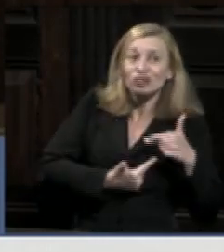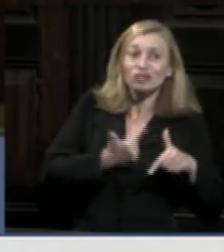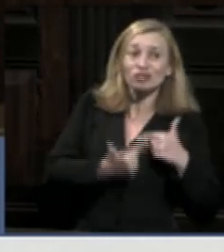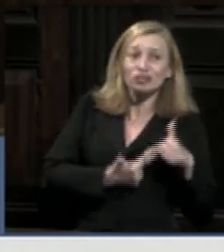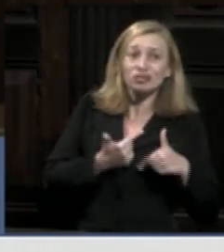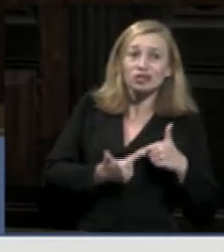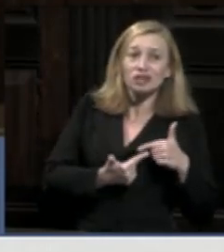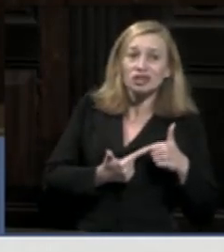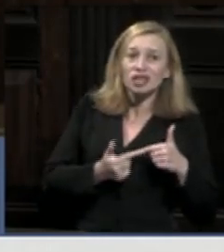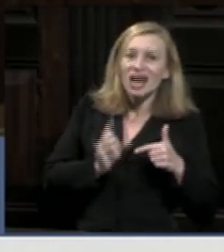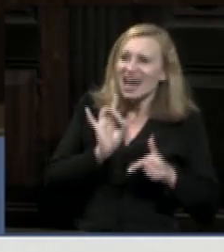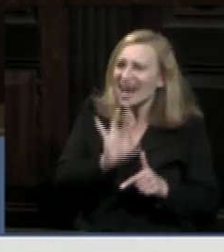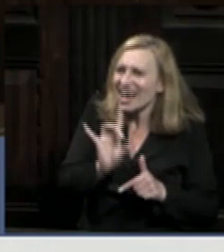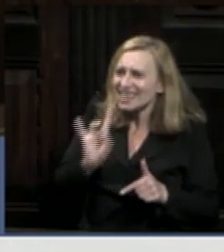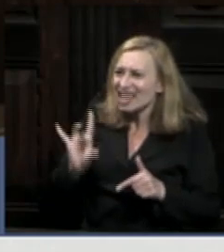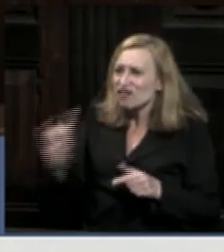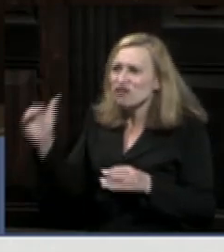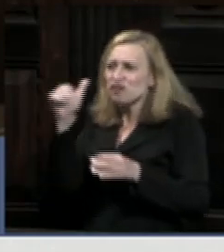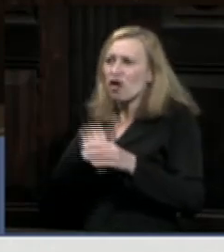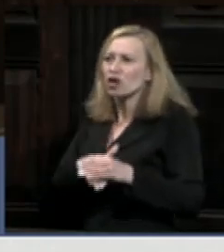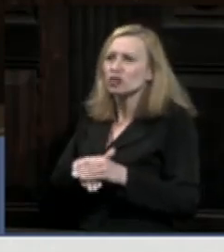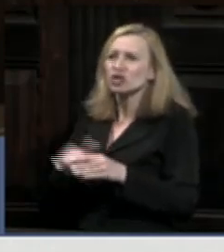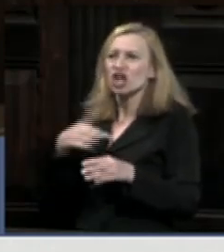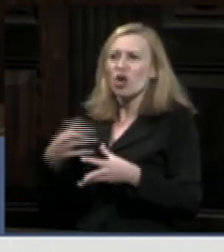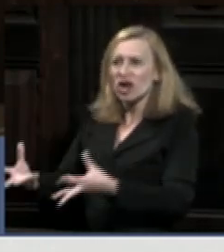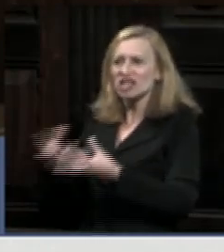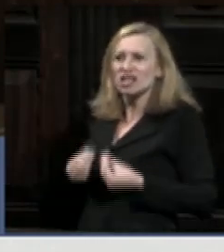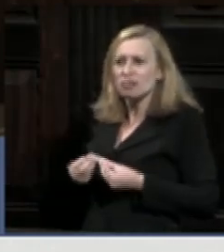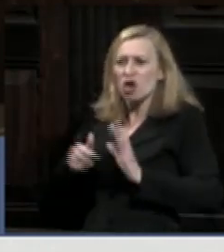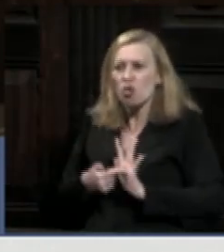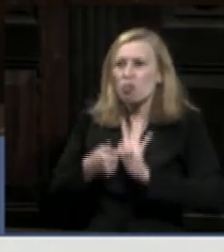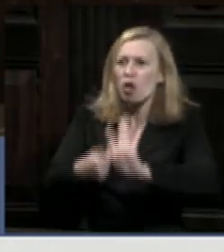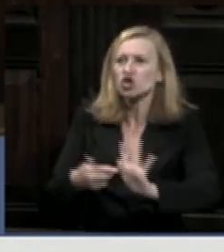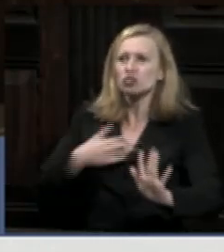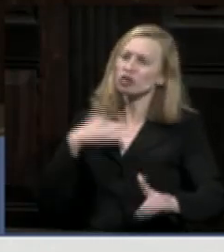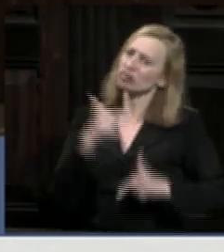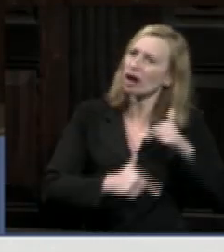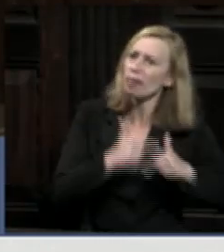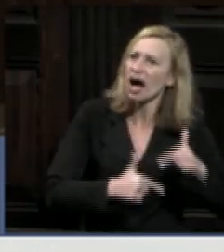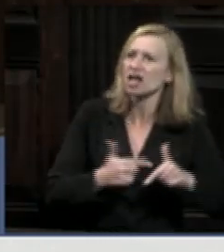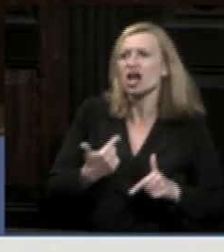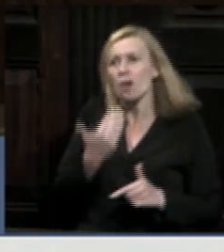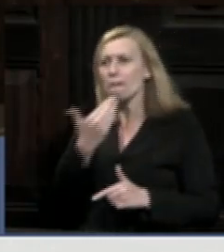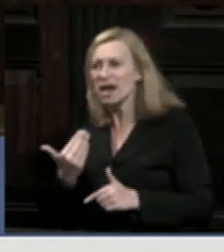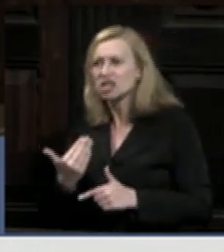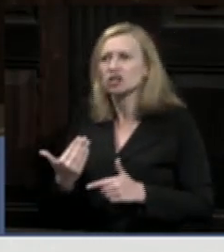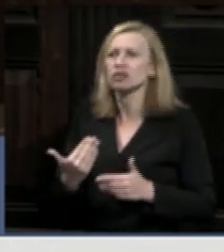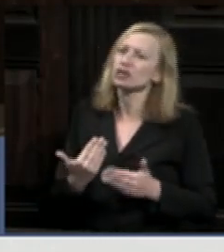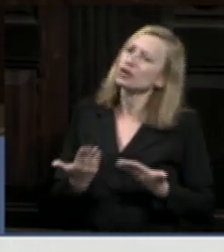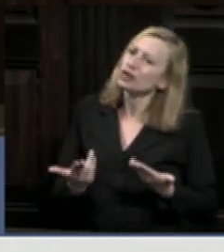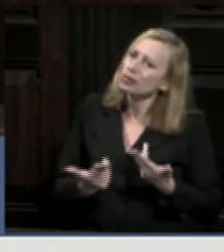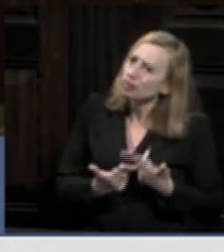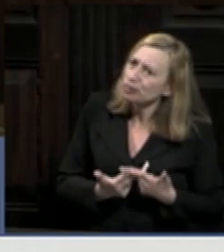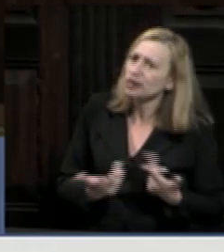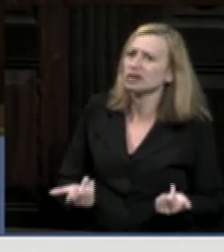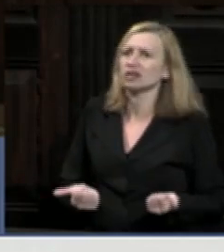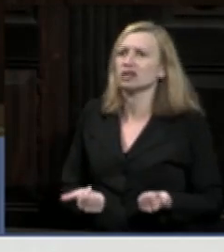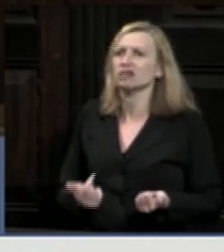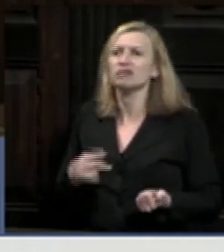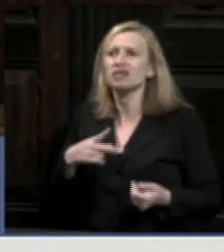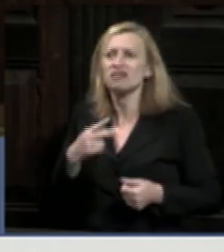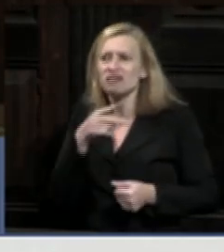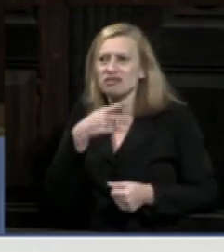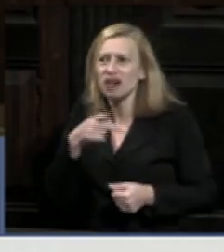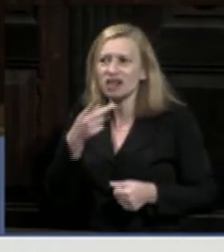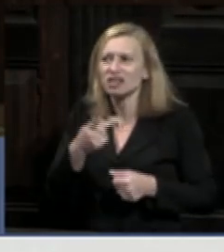cada voto que recebi então esse apelo que eu faço por favor não façam disso porque